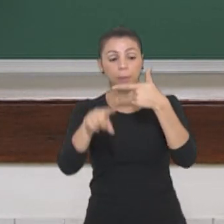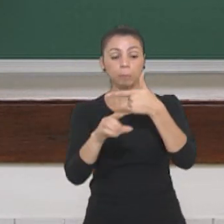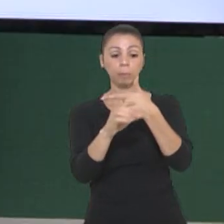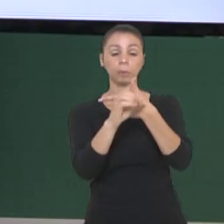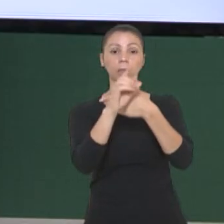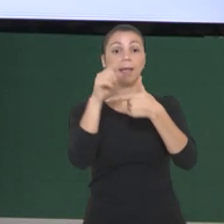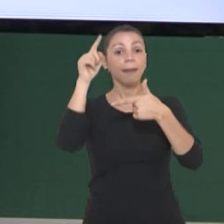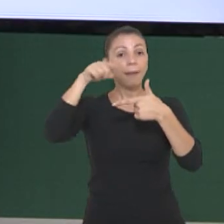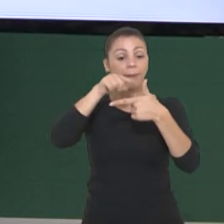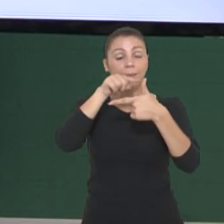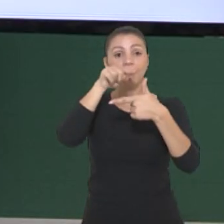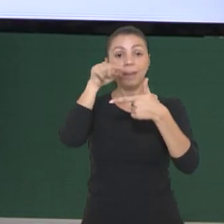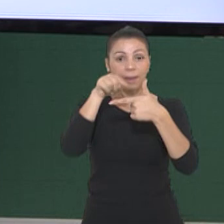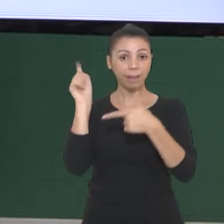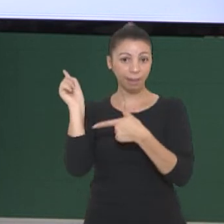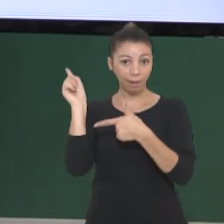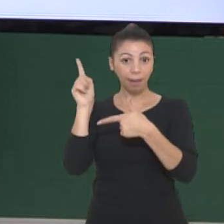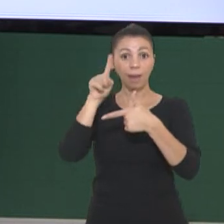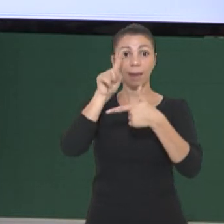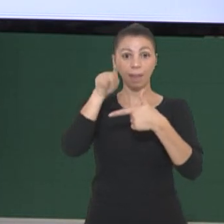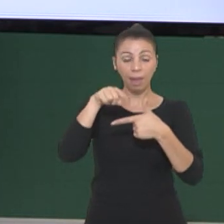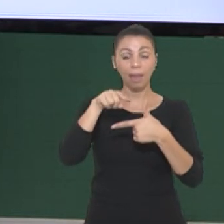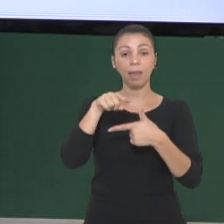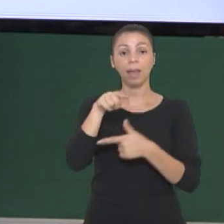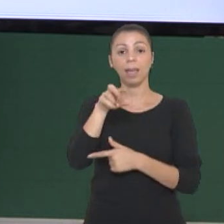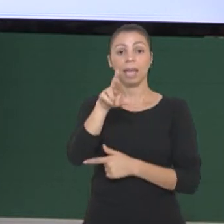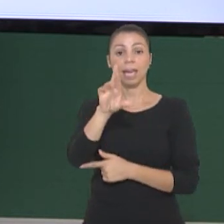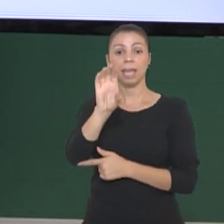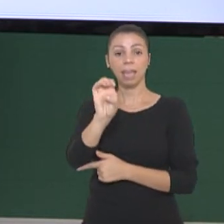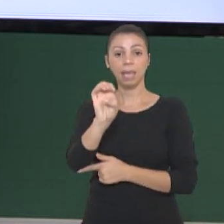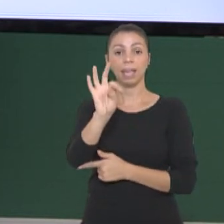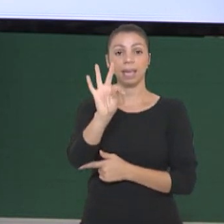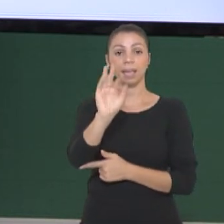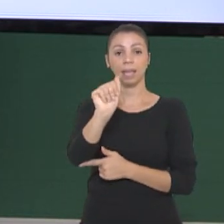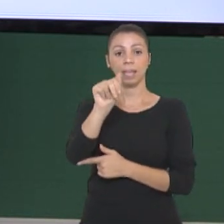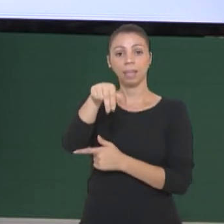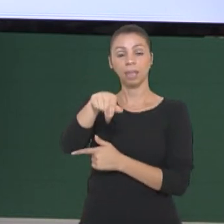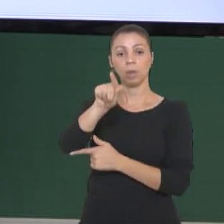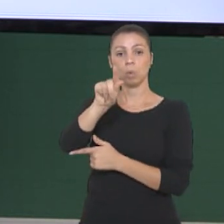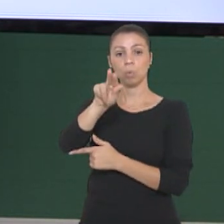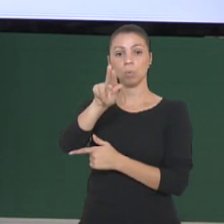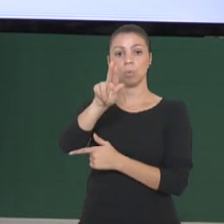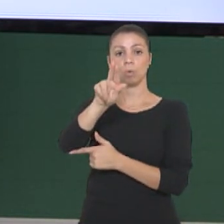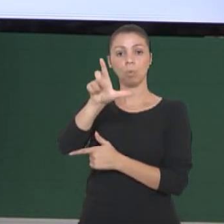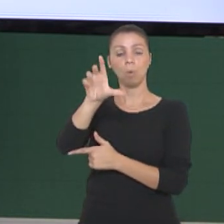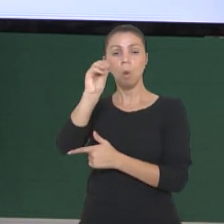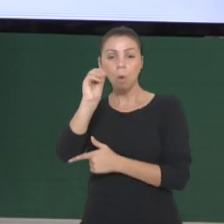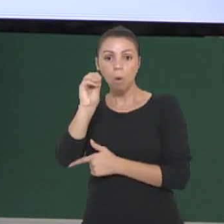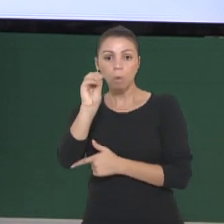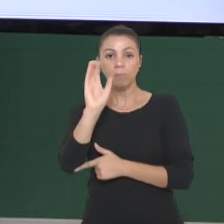triângulo retângulo? Eu vou dar um tempo para vocês resolverem e já vou dar a resposta. Vamos lá?